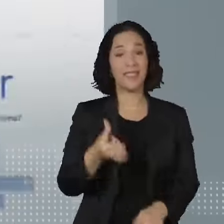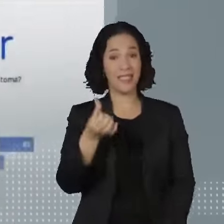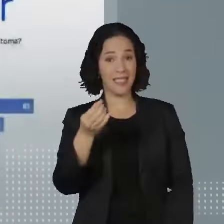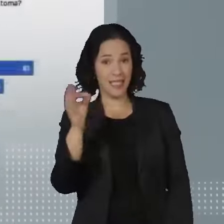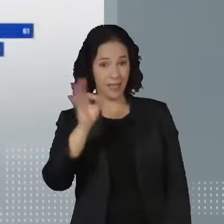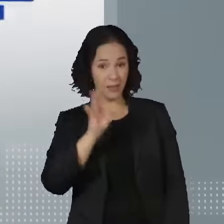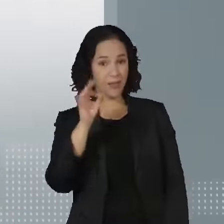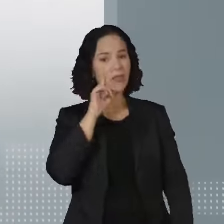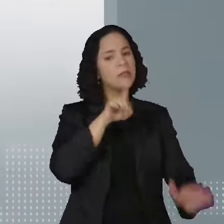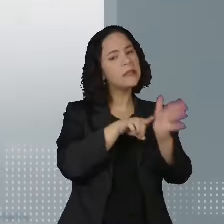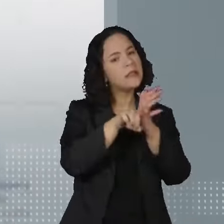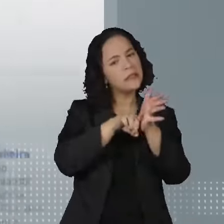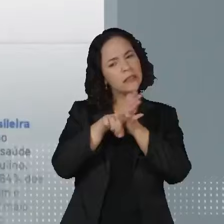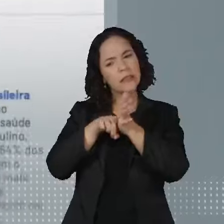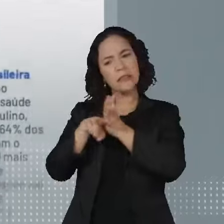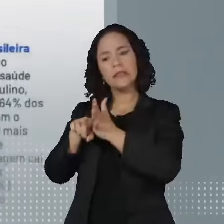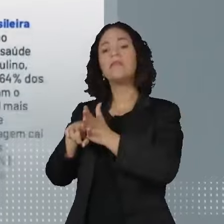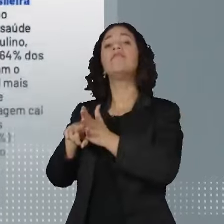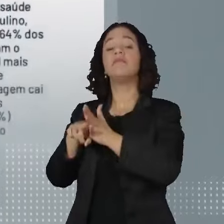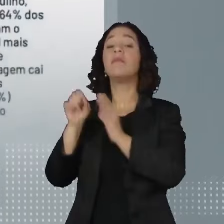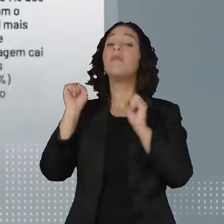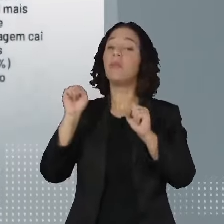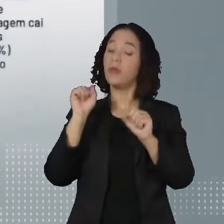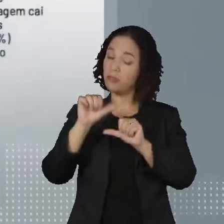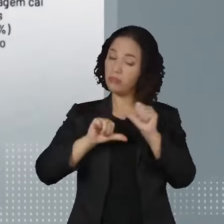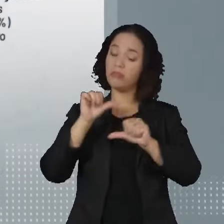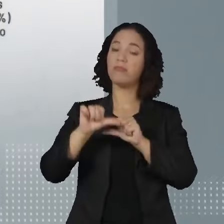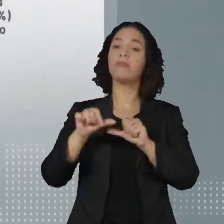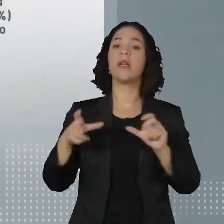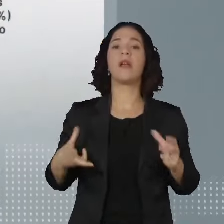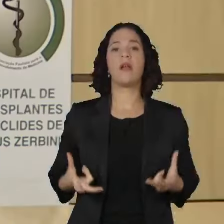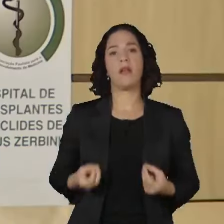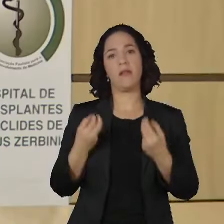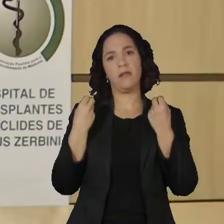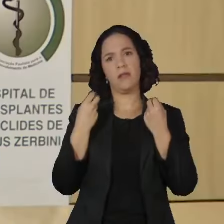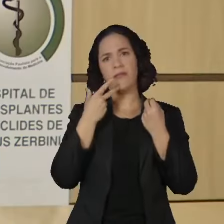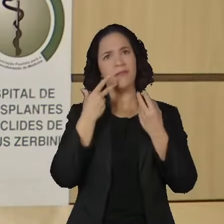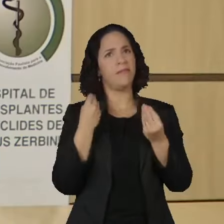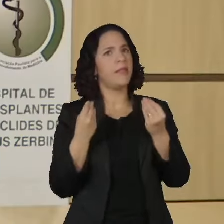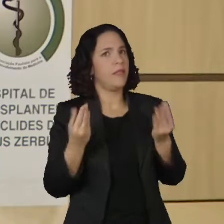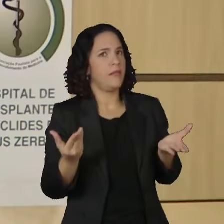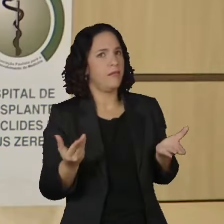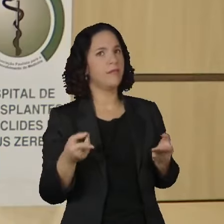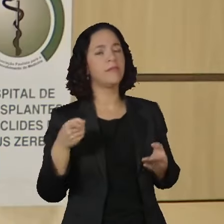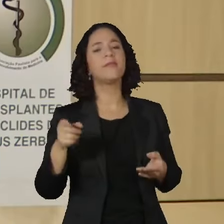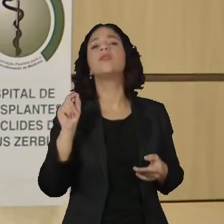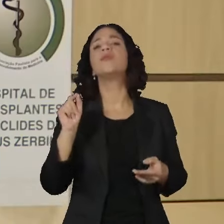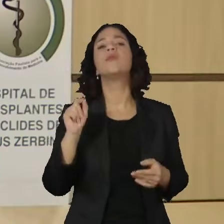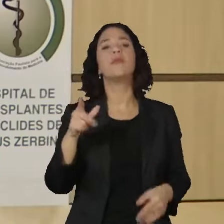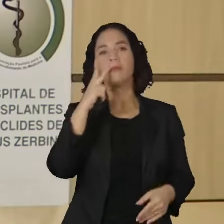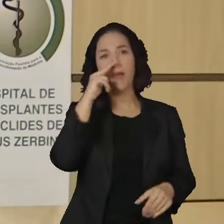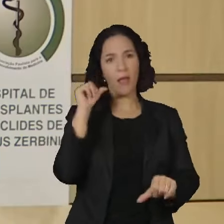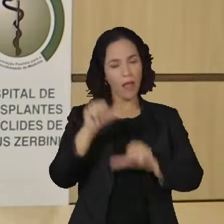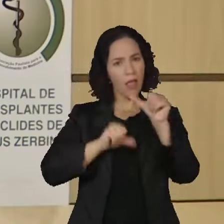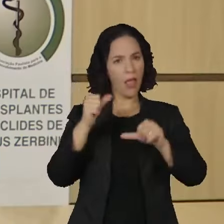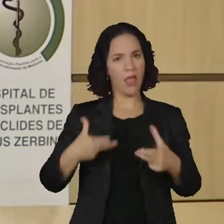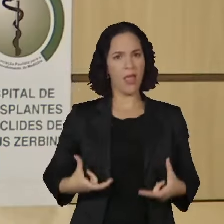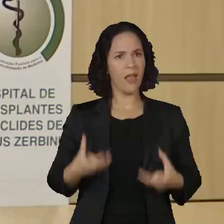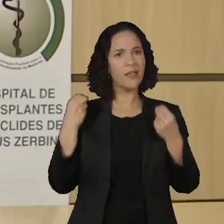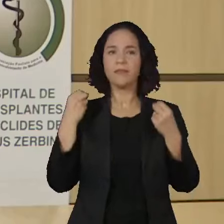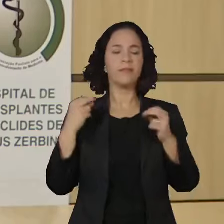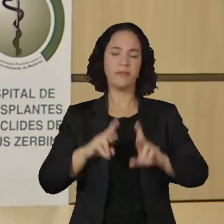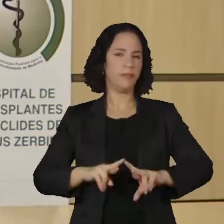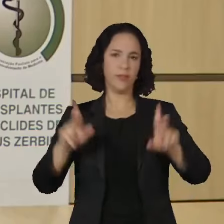pesquisados creem que ela pode evoluir para um tumor medo que não se justifica a hiperplasia prostática bening ela não evolui pro câncer são coisas